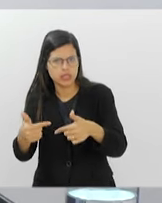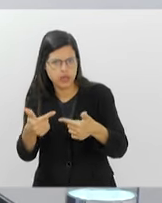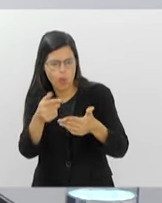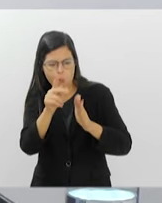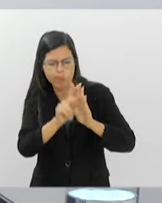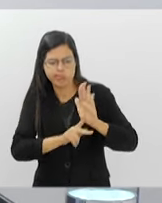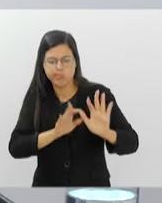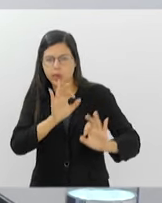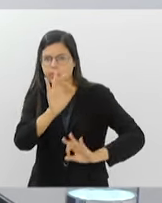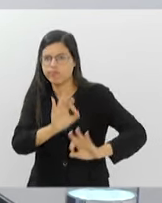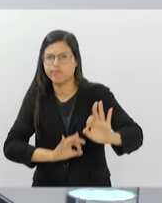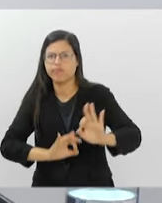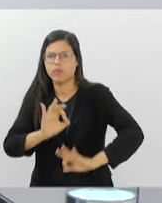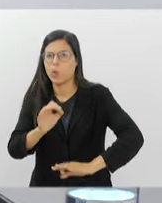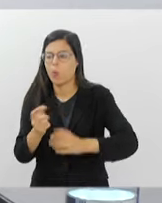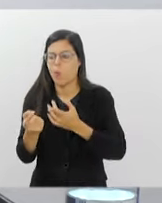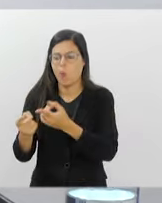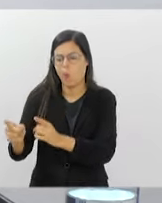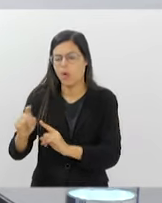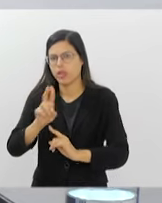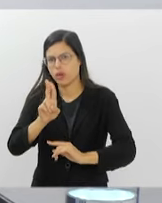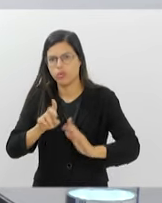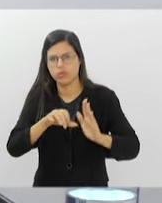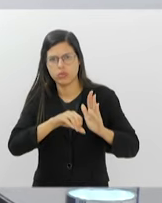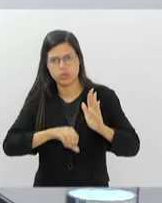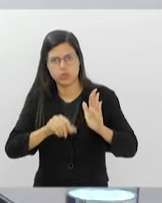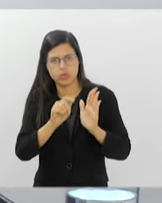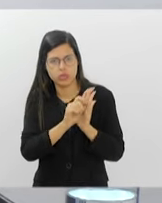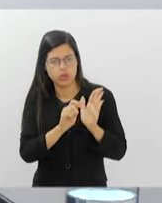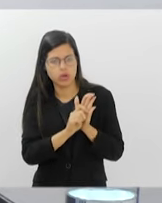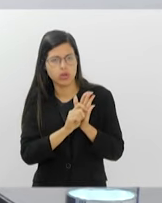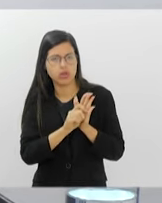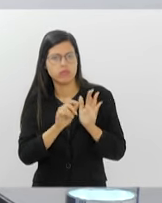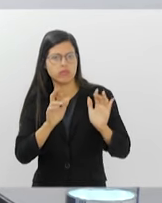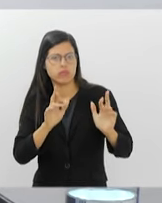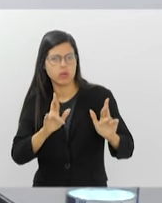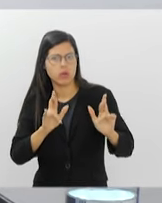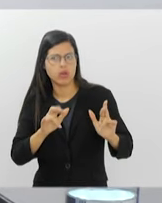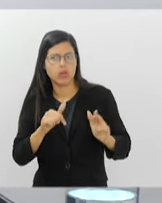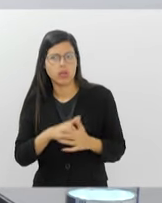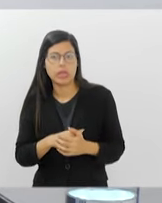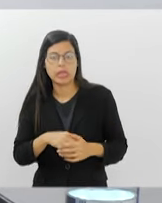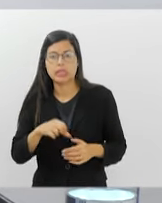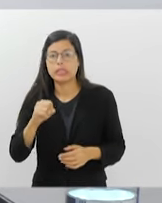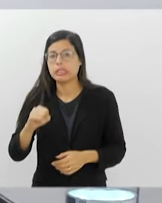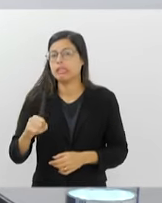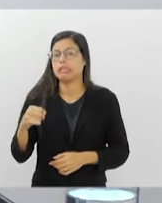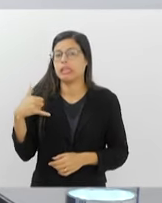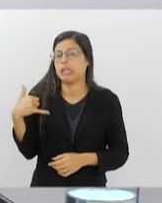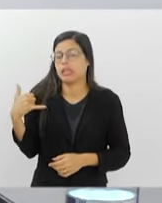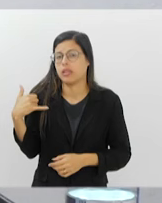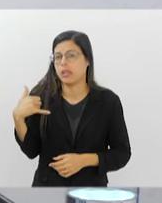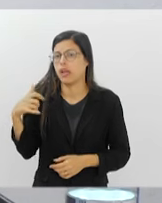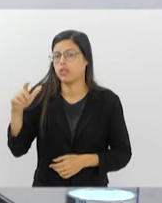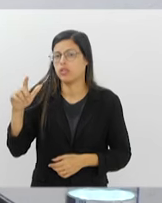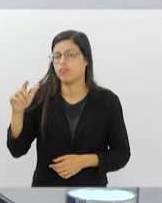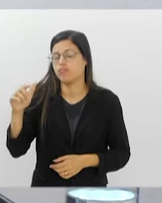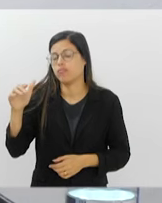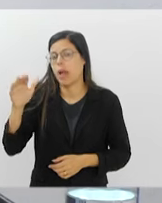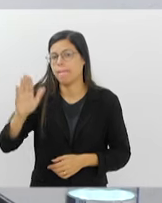plano contra o consumo de drogas no rockem Rio e Menor consumindo droga mais grave ainda